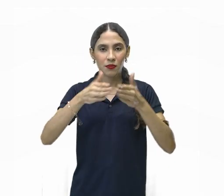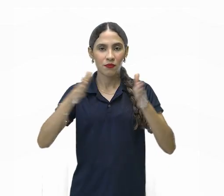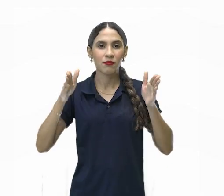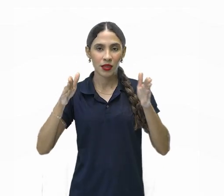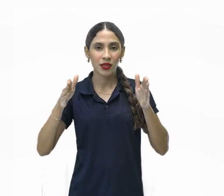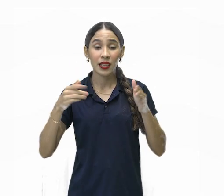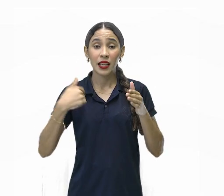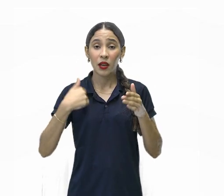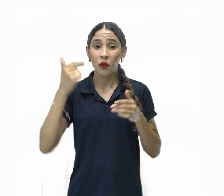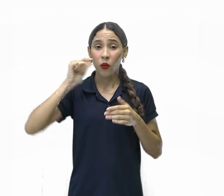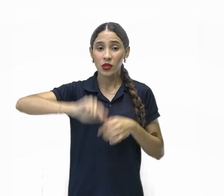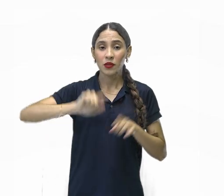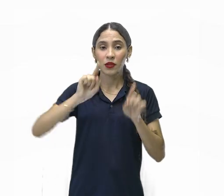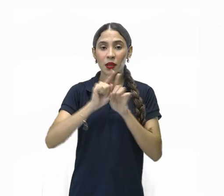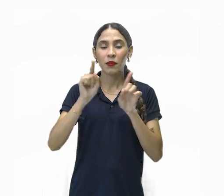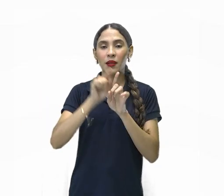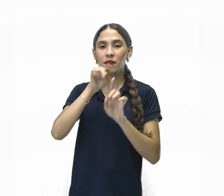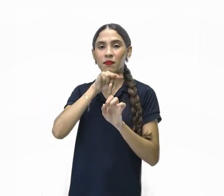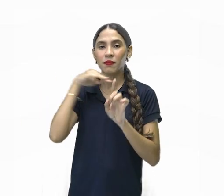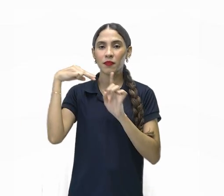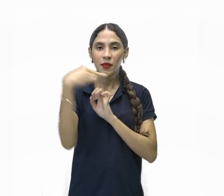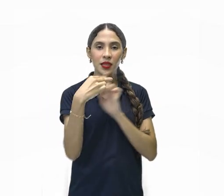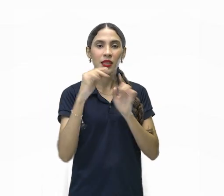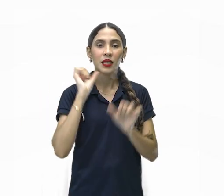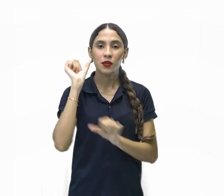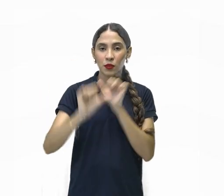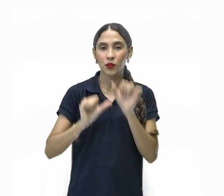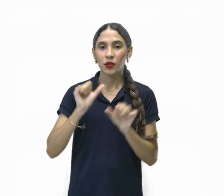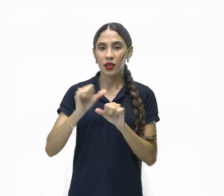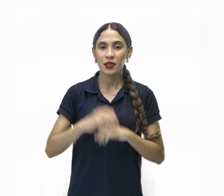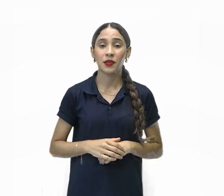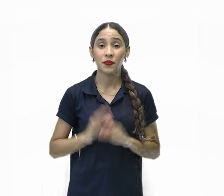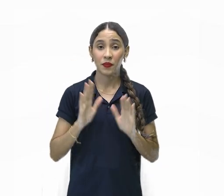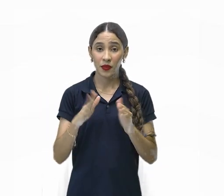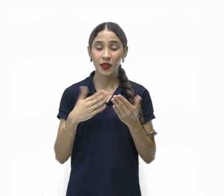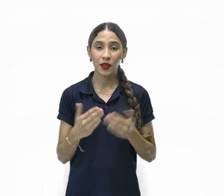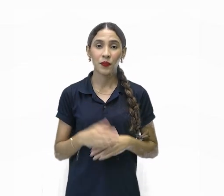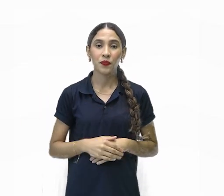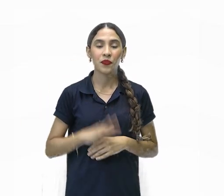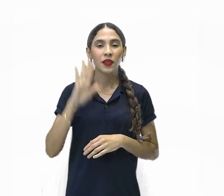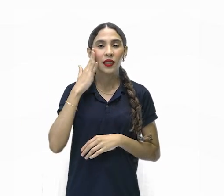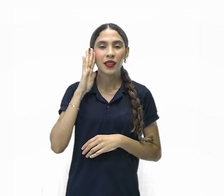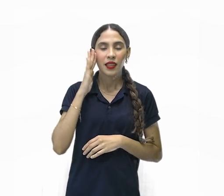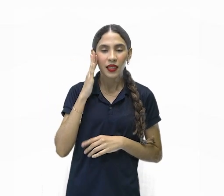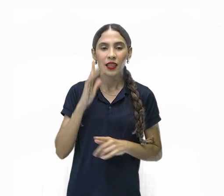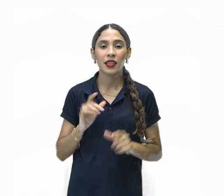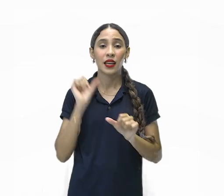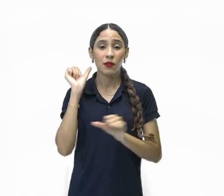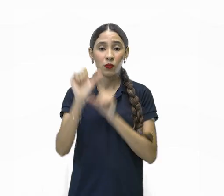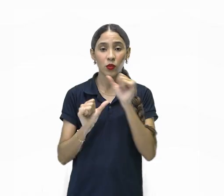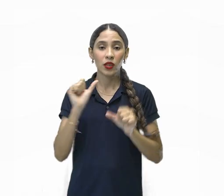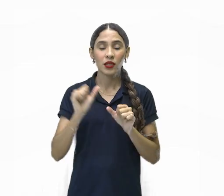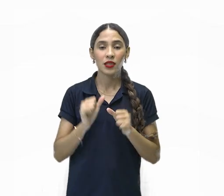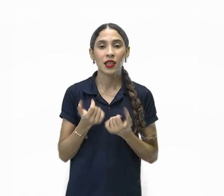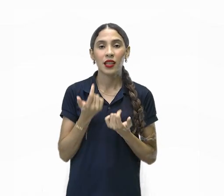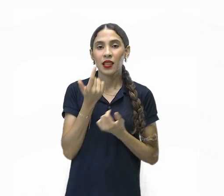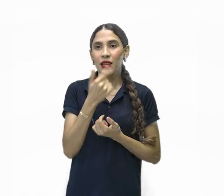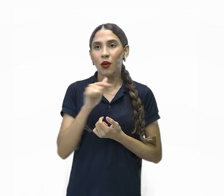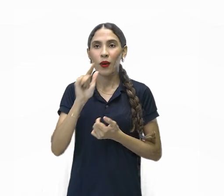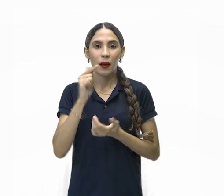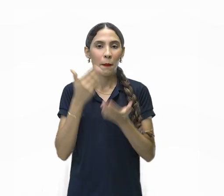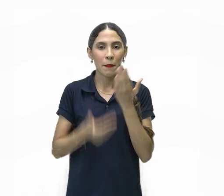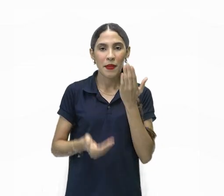aumentada e eu vou conseguir olhar as mudanças. Então, vamos entender que essas mudanças não é